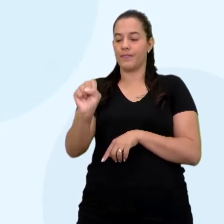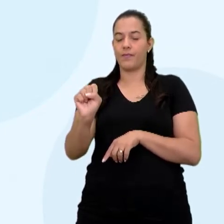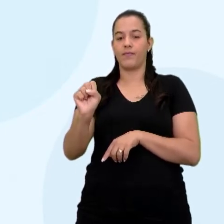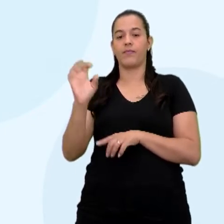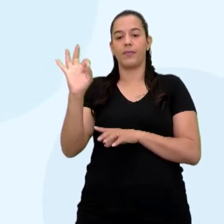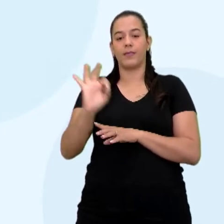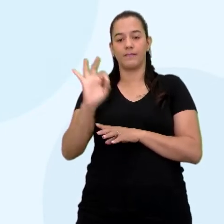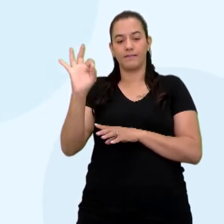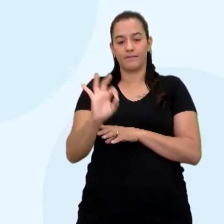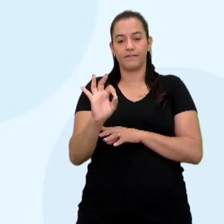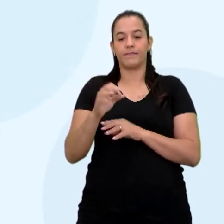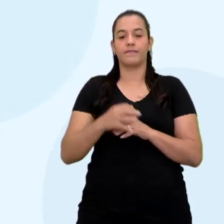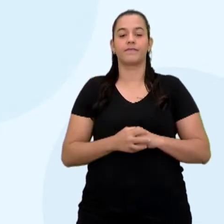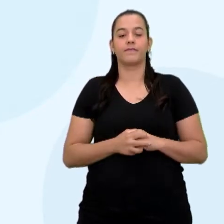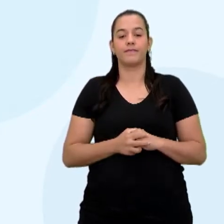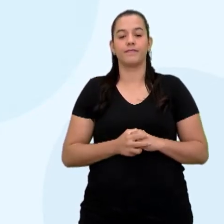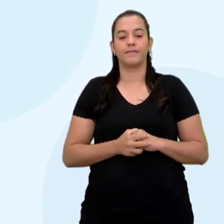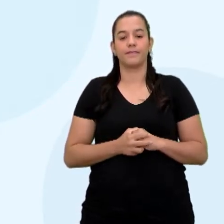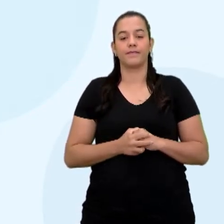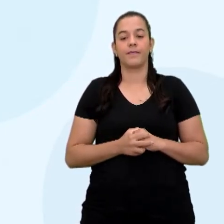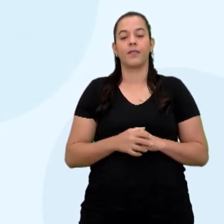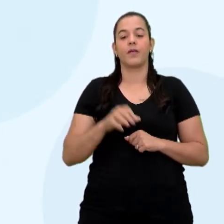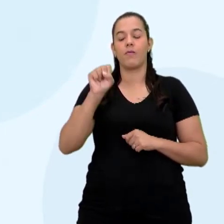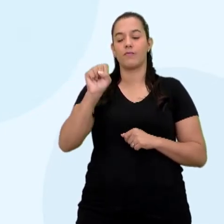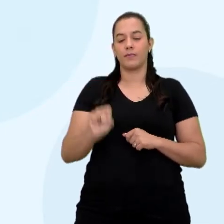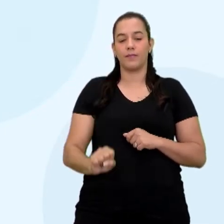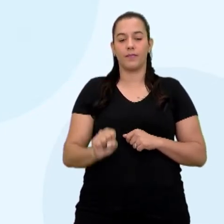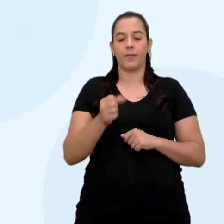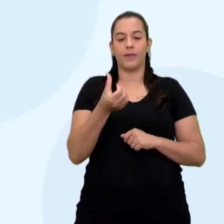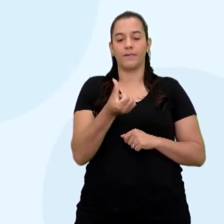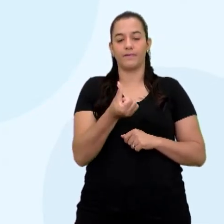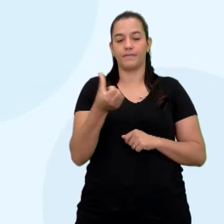para 63%. E o Sul, de